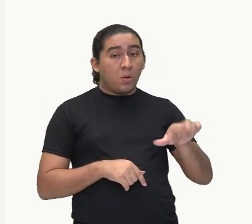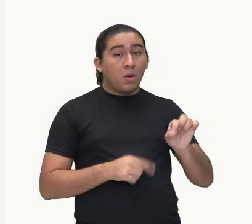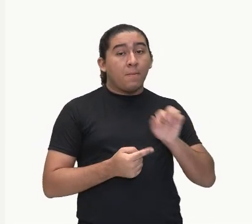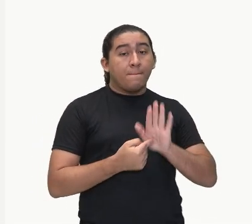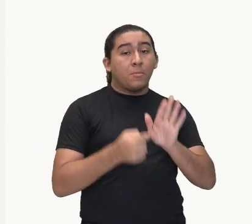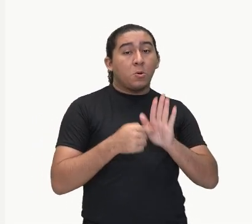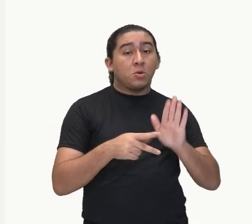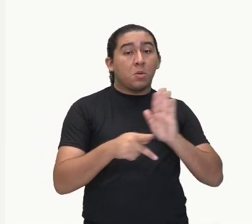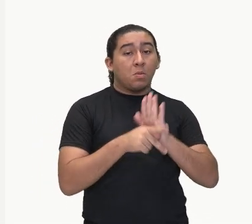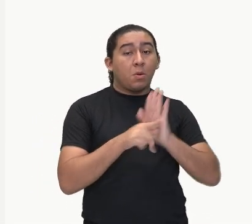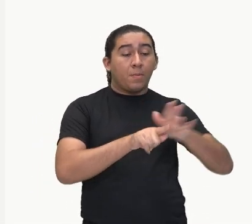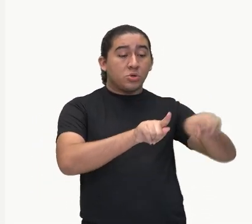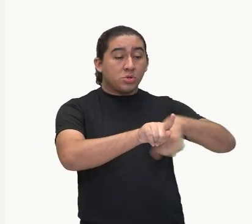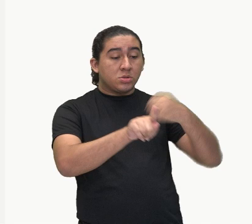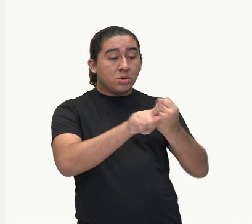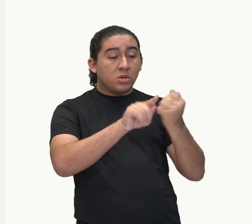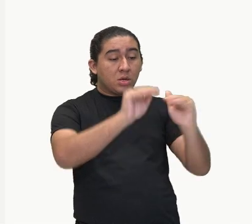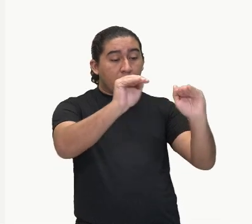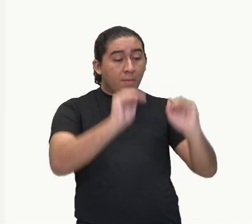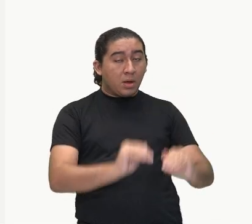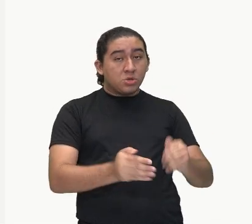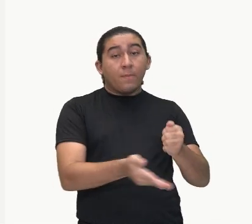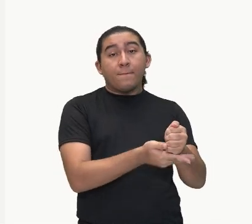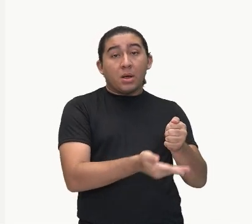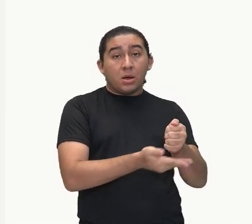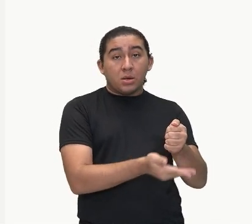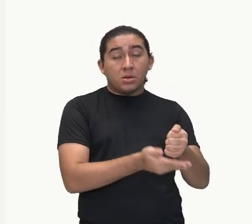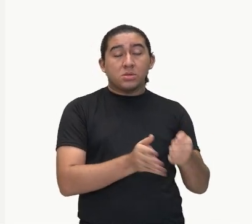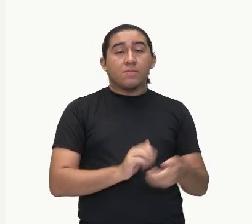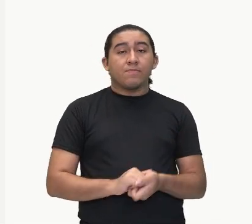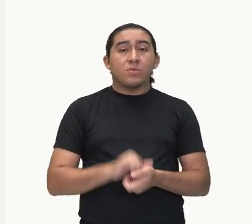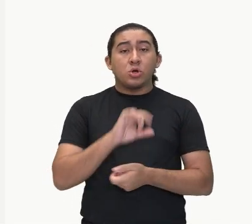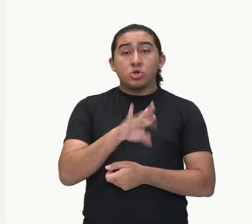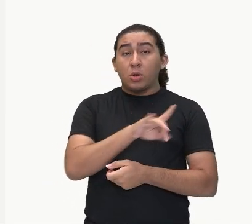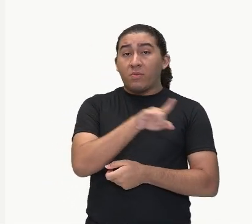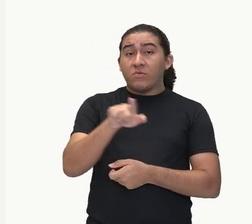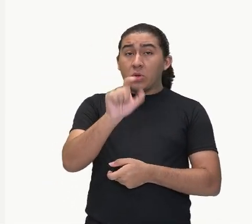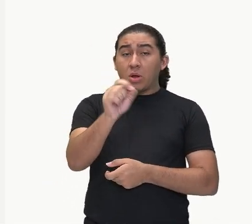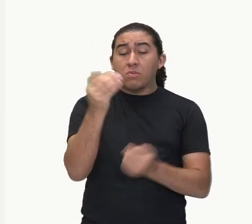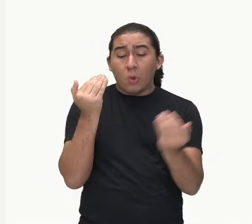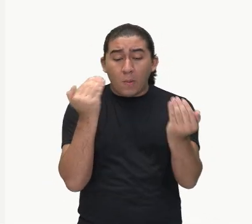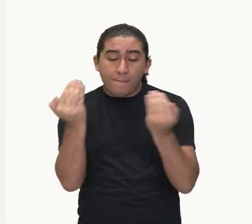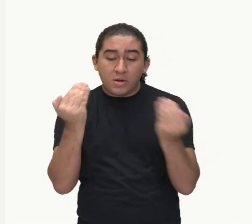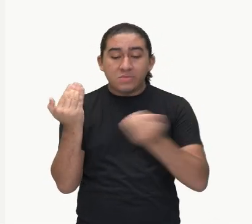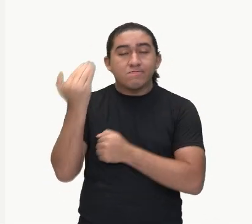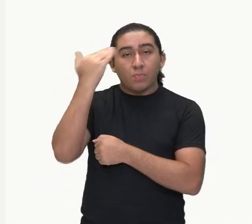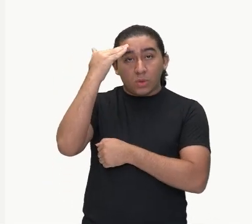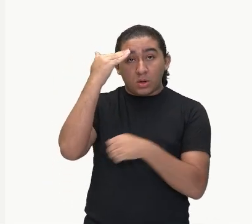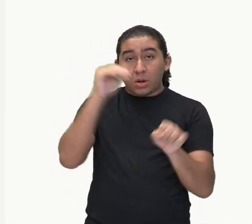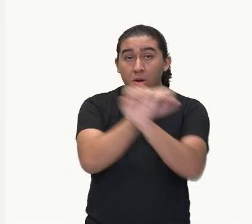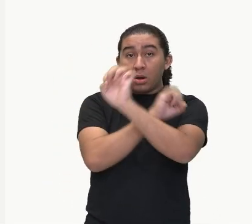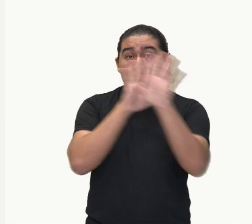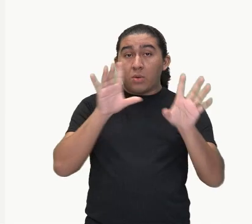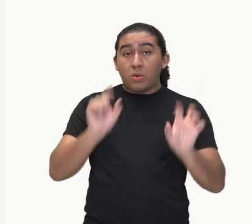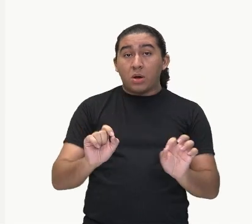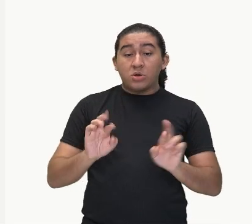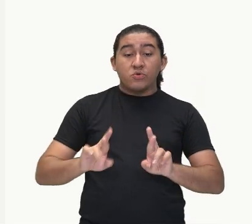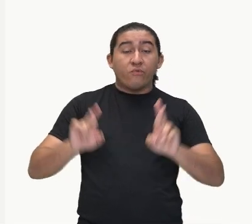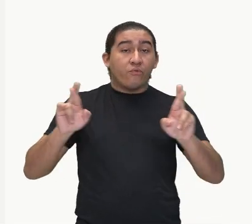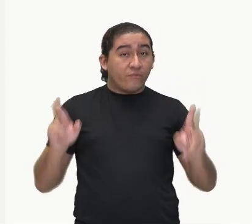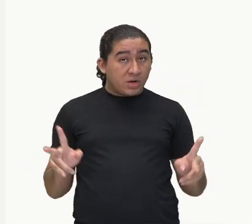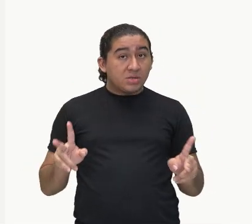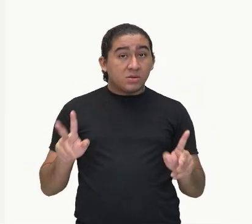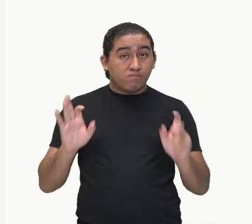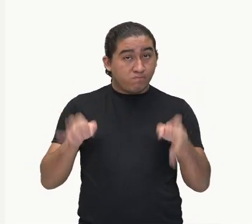as camadas sociais inferiores. Isso aqui é só para vocês identificarem, tá? A diferença